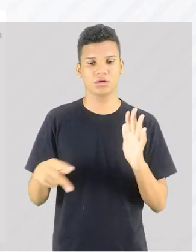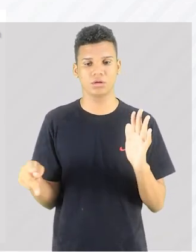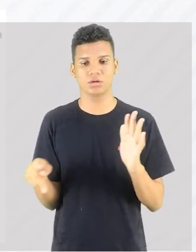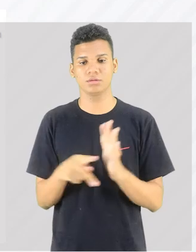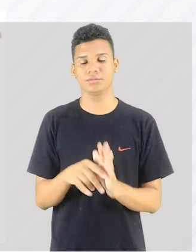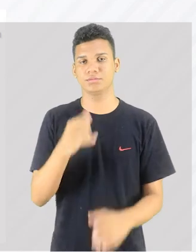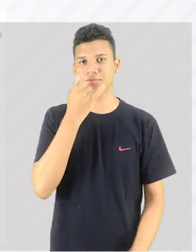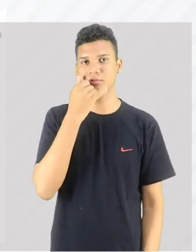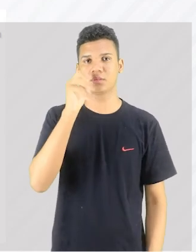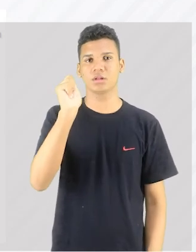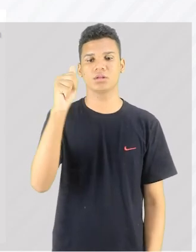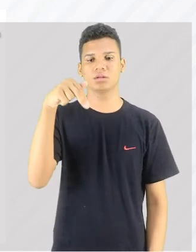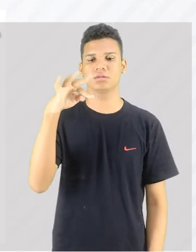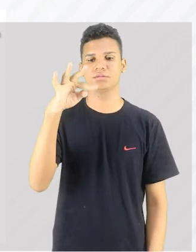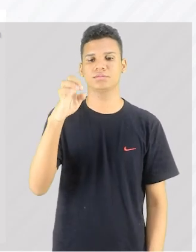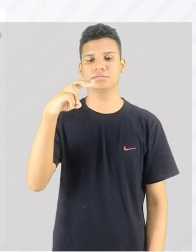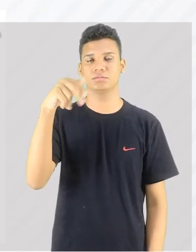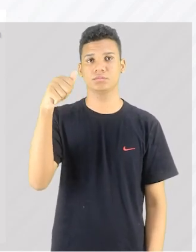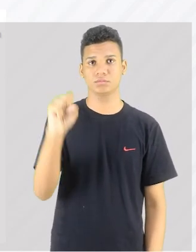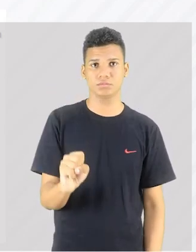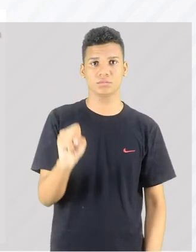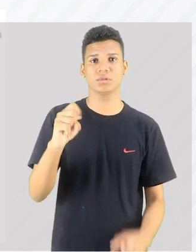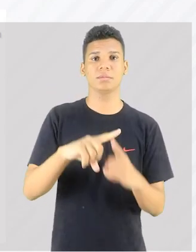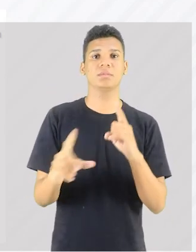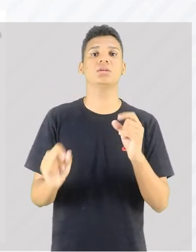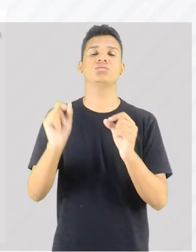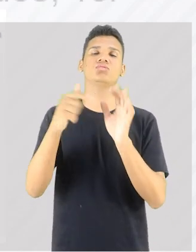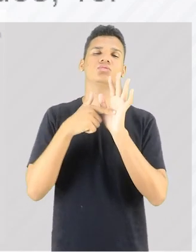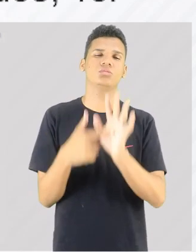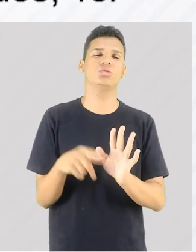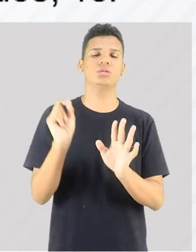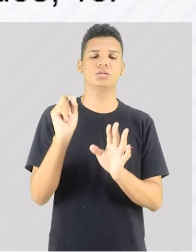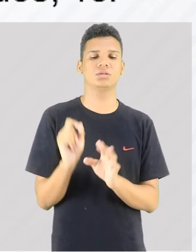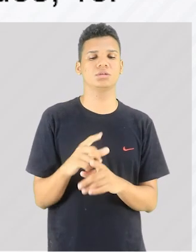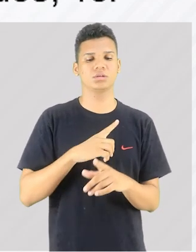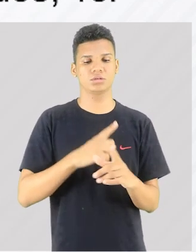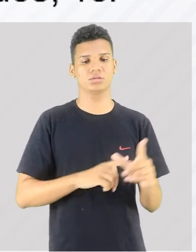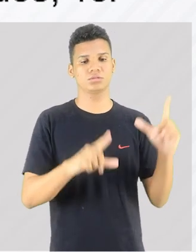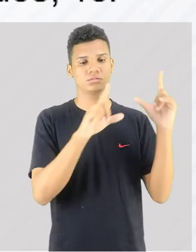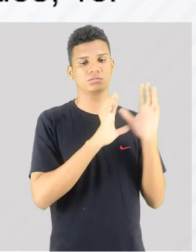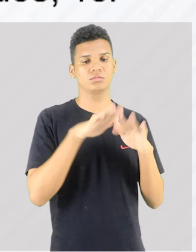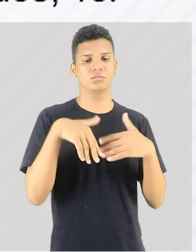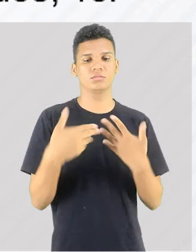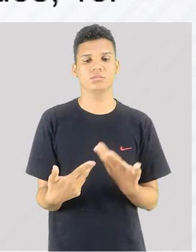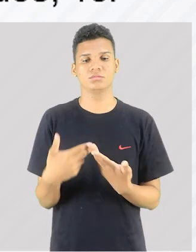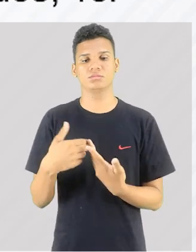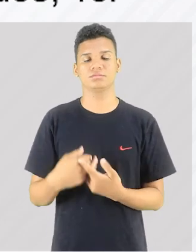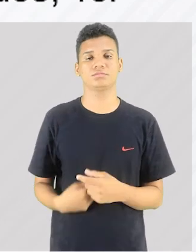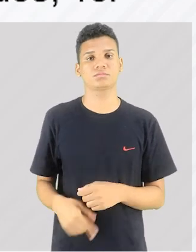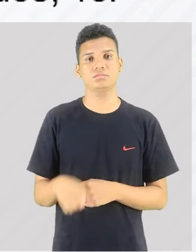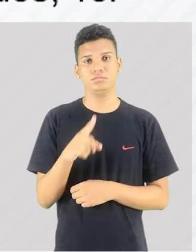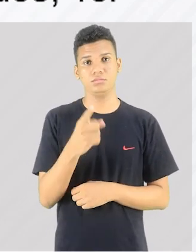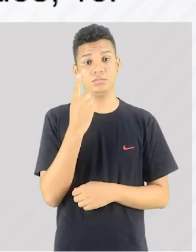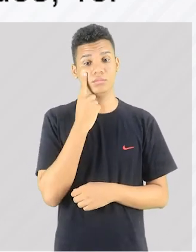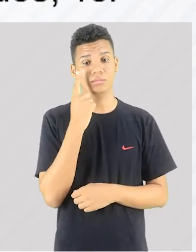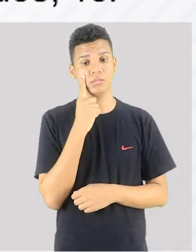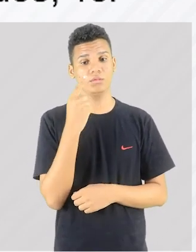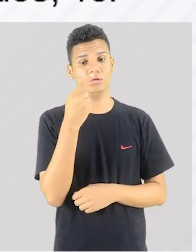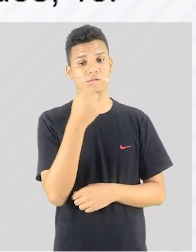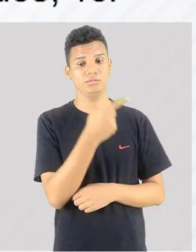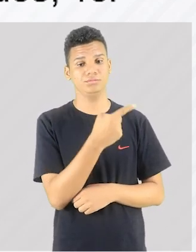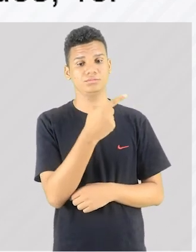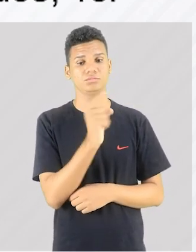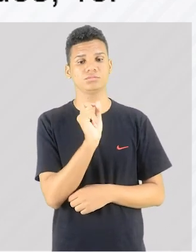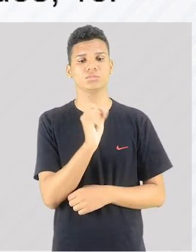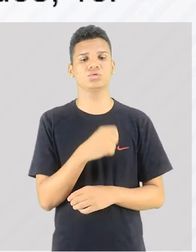tangenciam no ponto o como mostra a figuro o ponto o indica a posição de cada